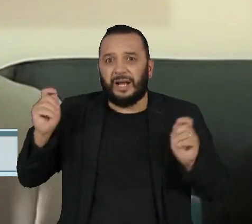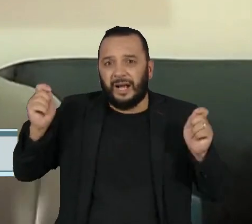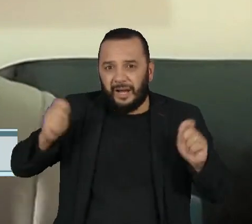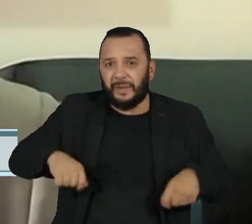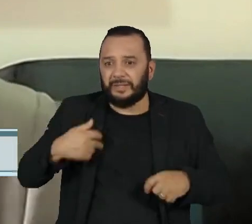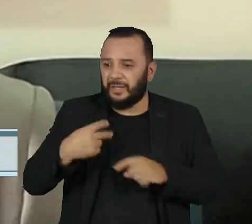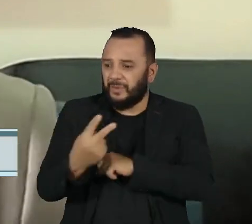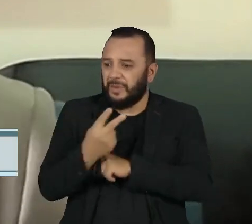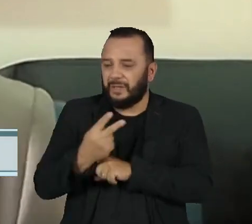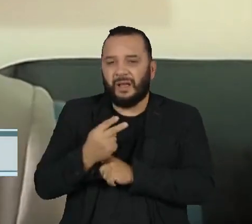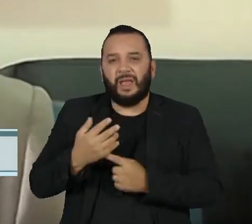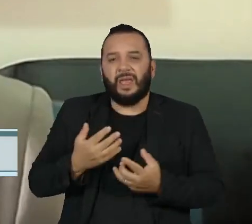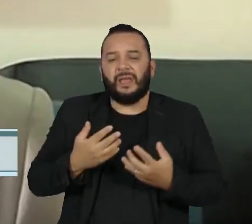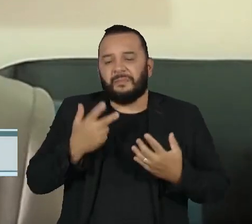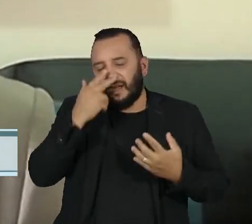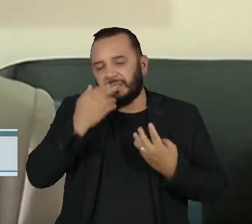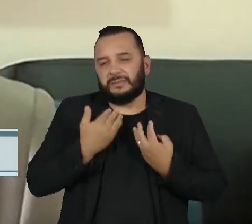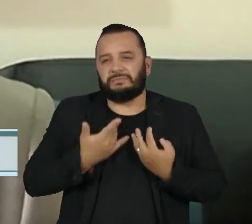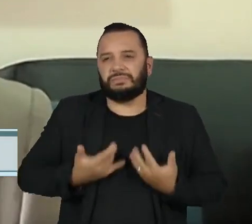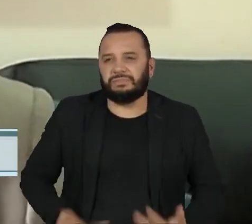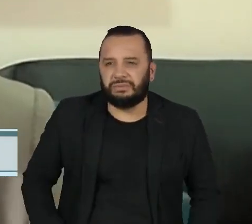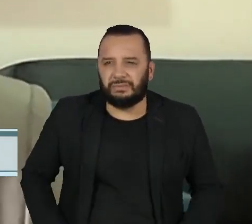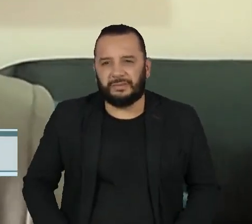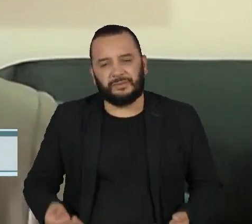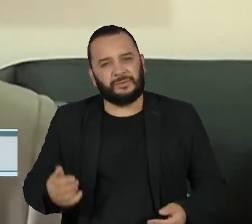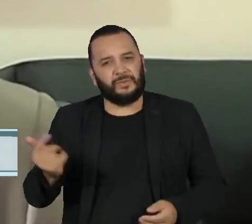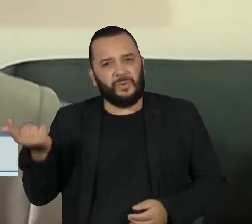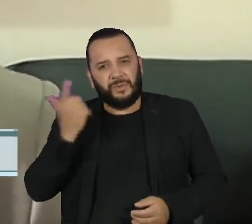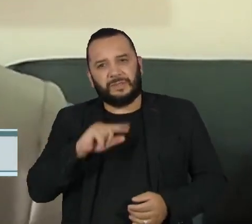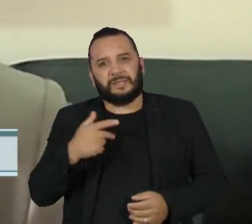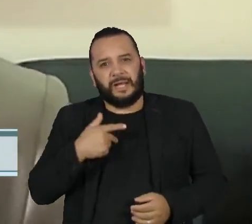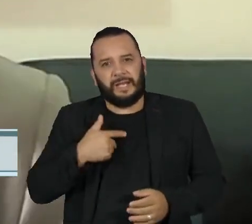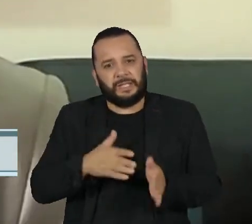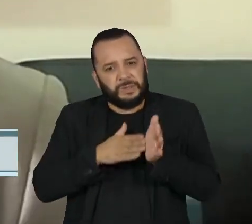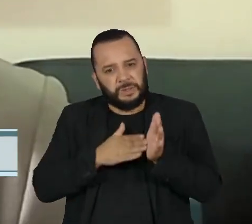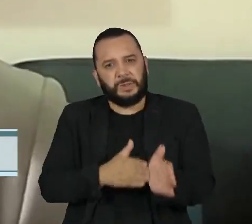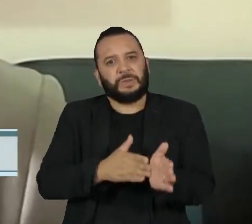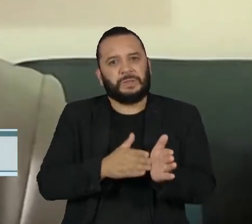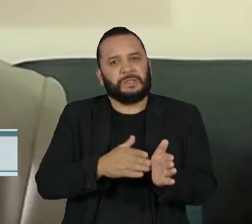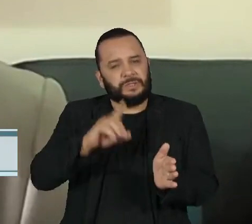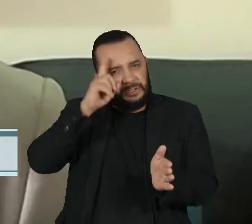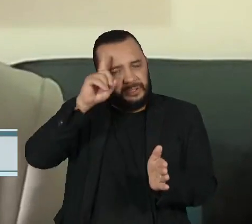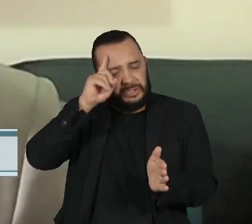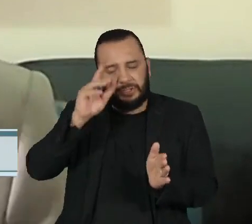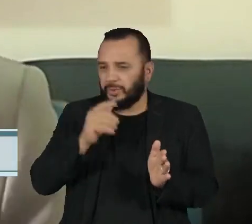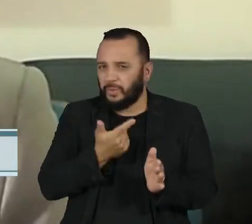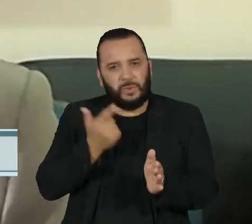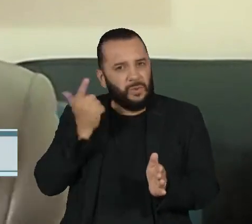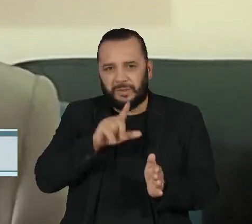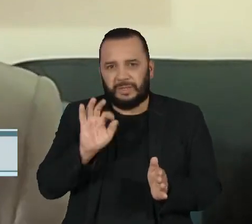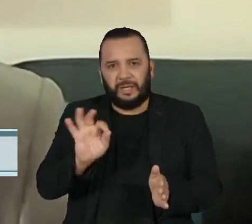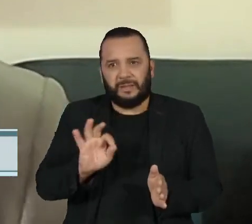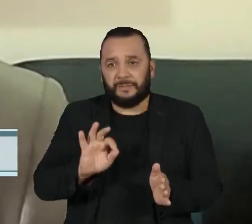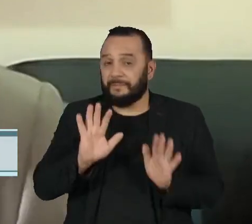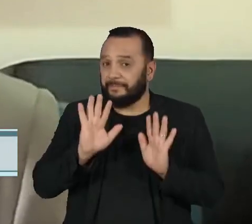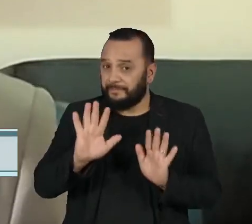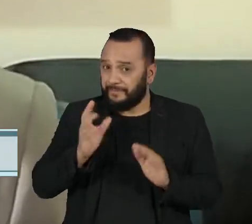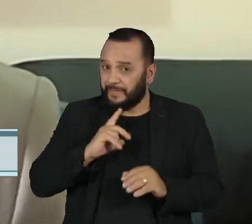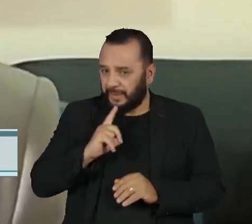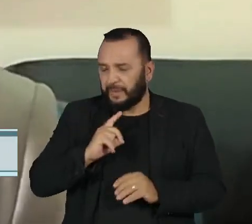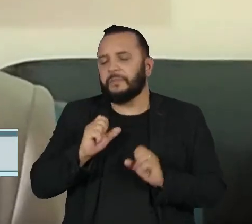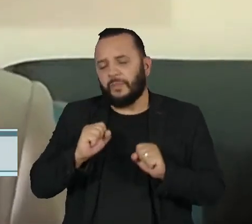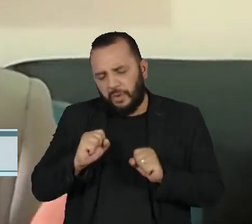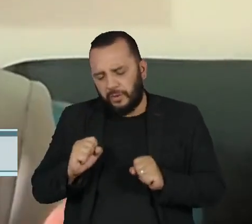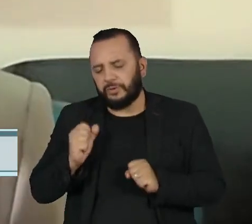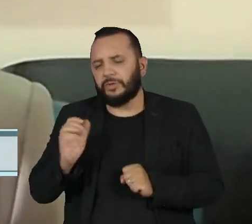de se cuidar, de se manter no dia a dia. Nesses casos, tipicamente, o remédio está